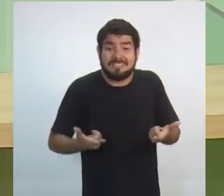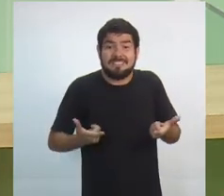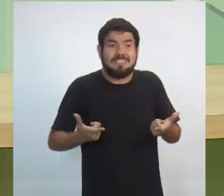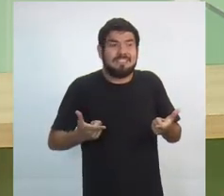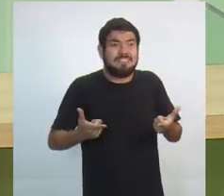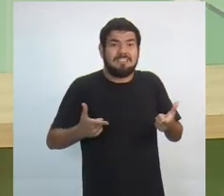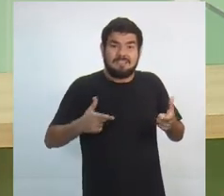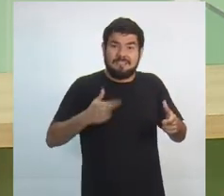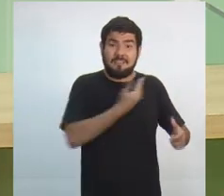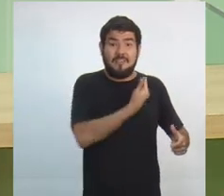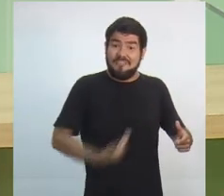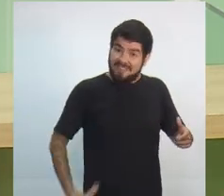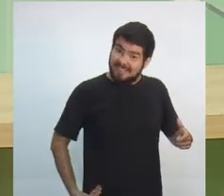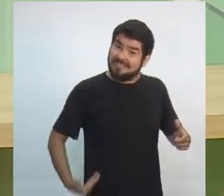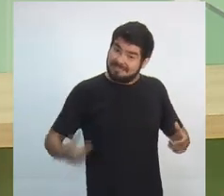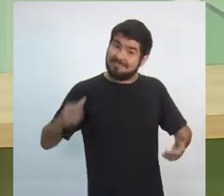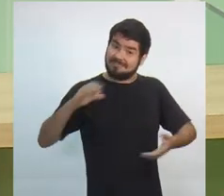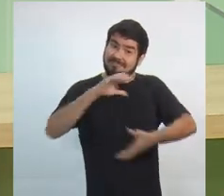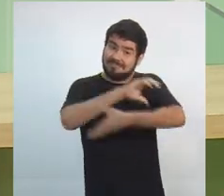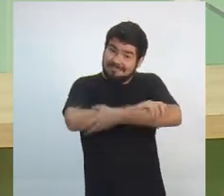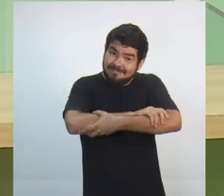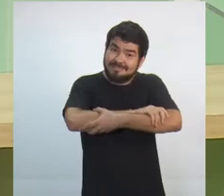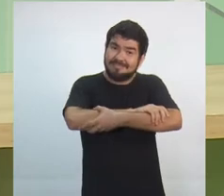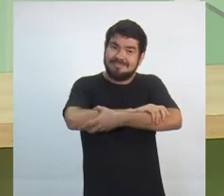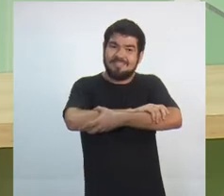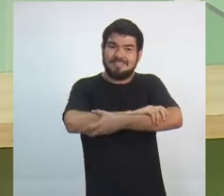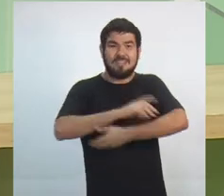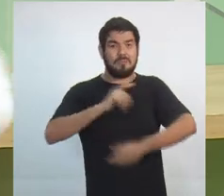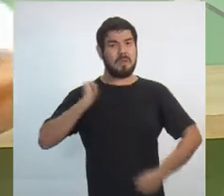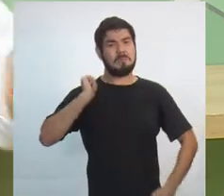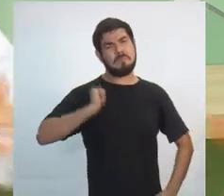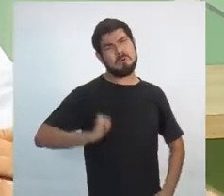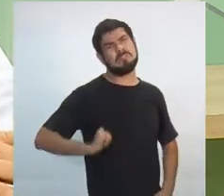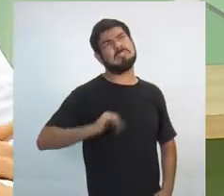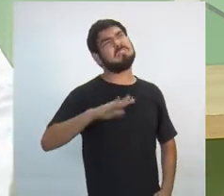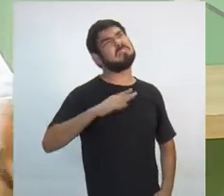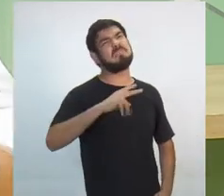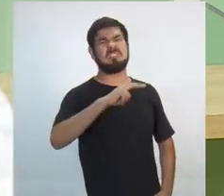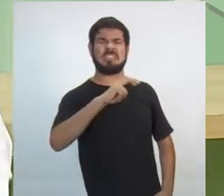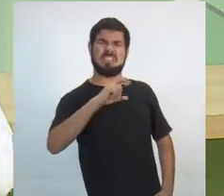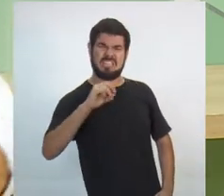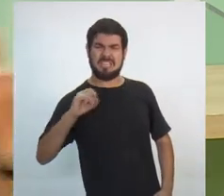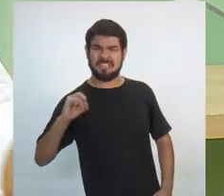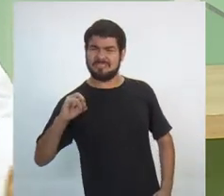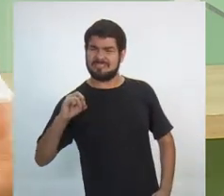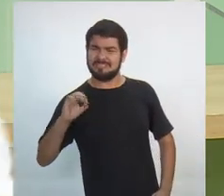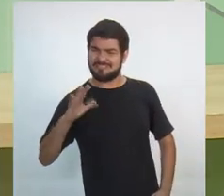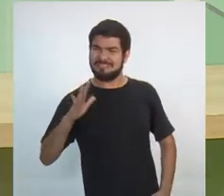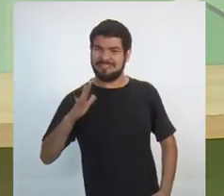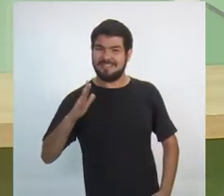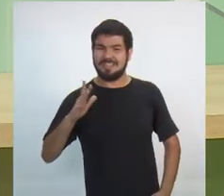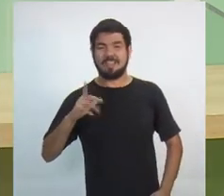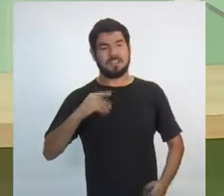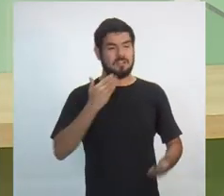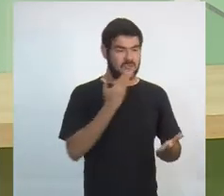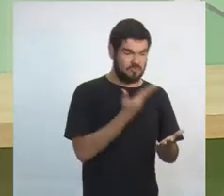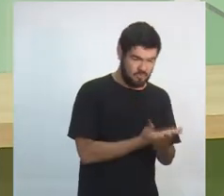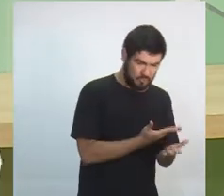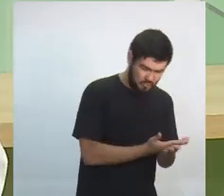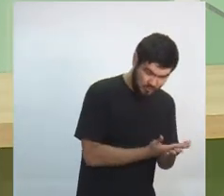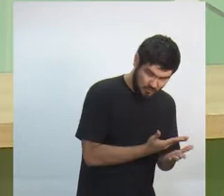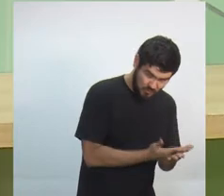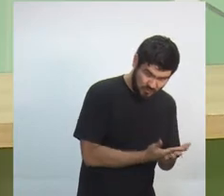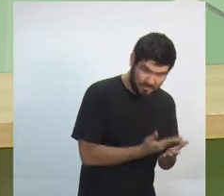repartições públicas com uma bolsa de aproximadamente R$500 e estudam posteriormente em um período e também